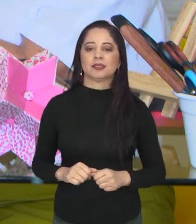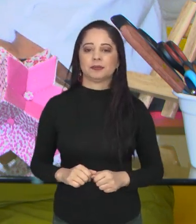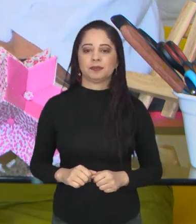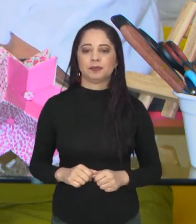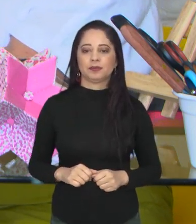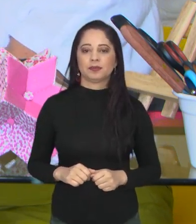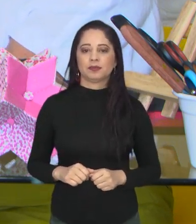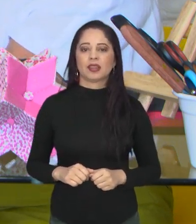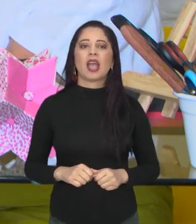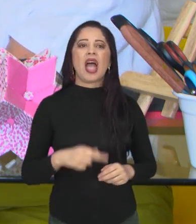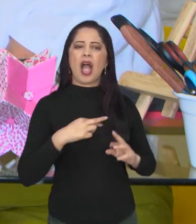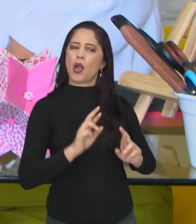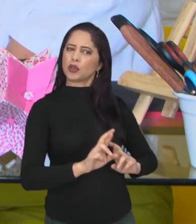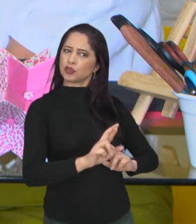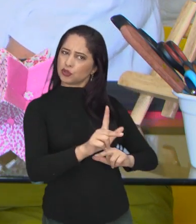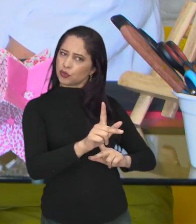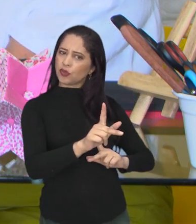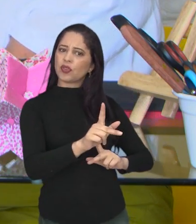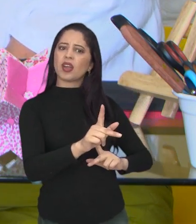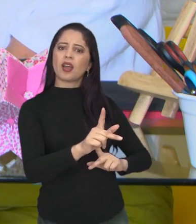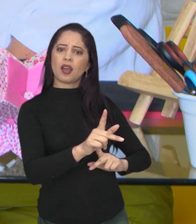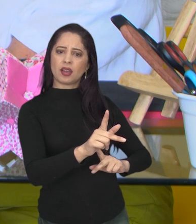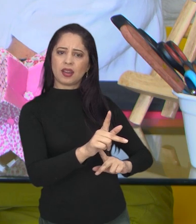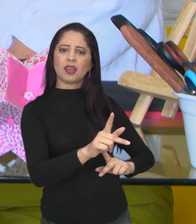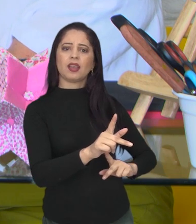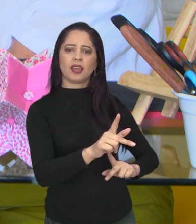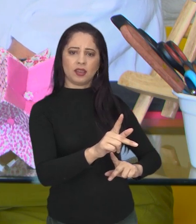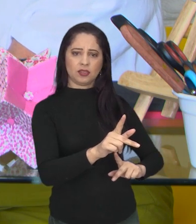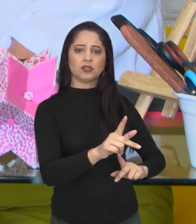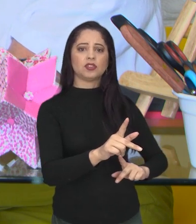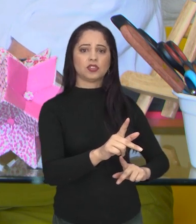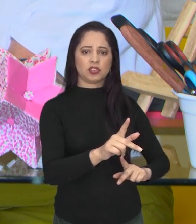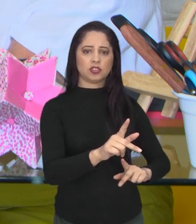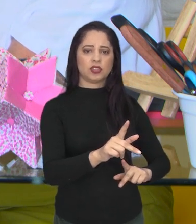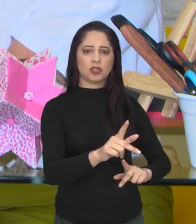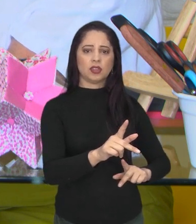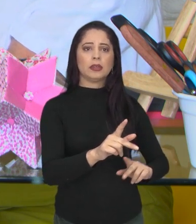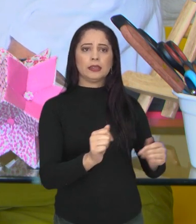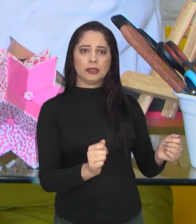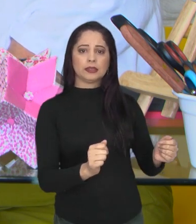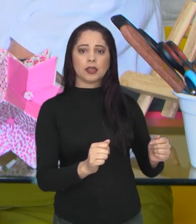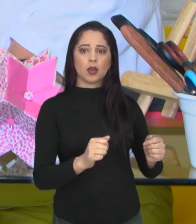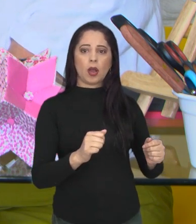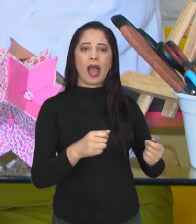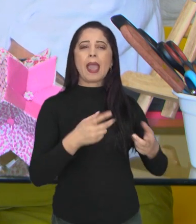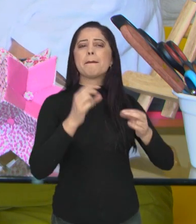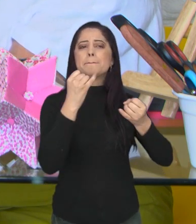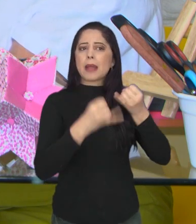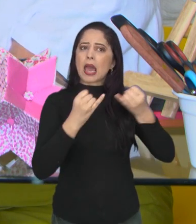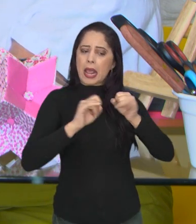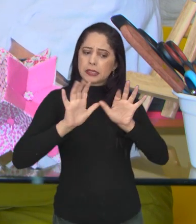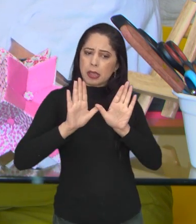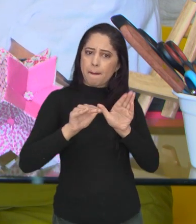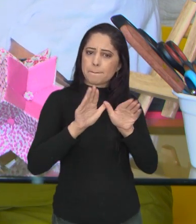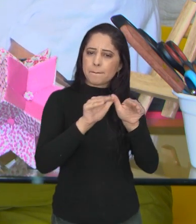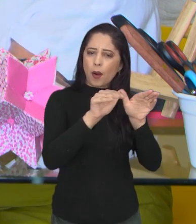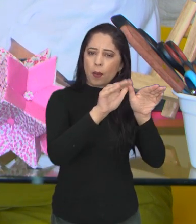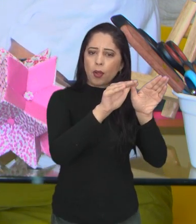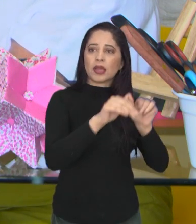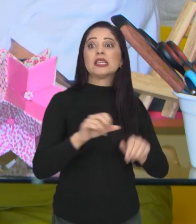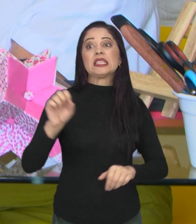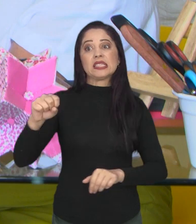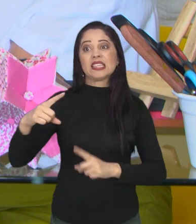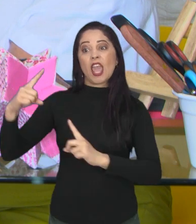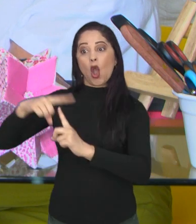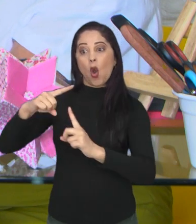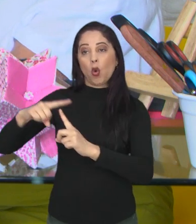daqui ela diferencia né então do lado do outro é a é essa esse tipo